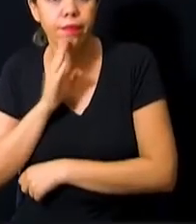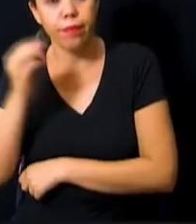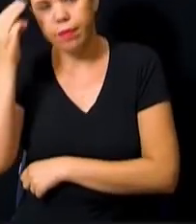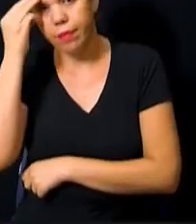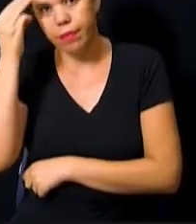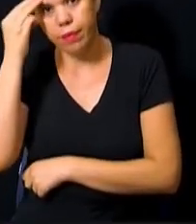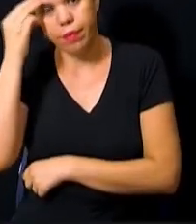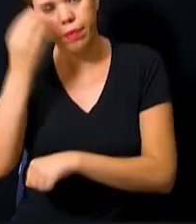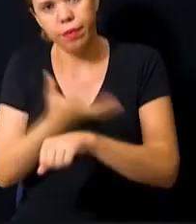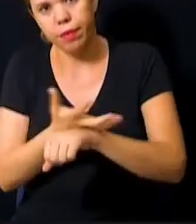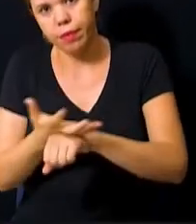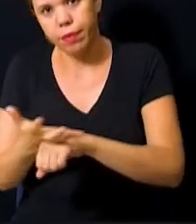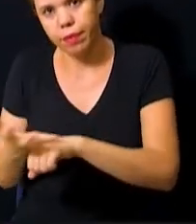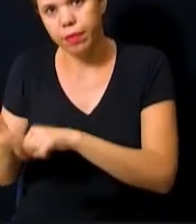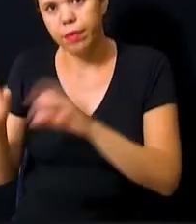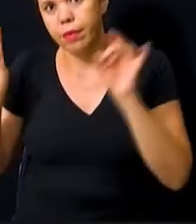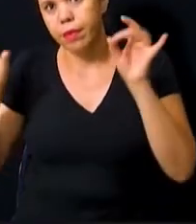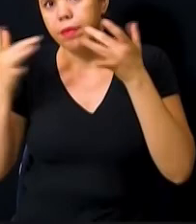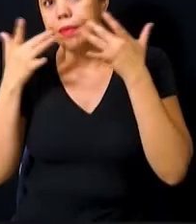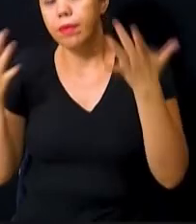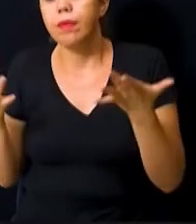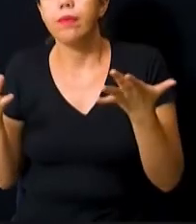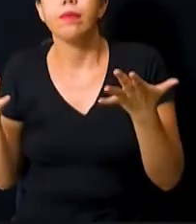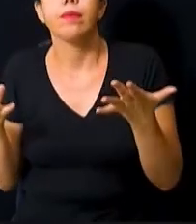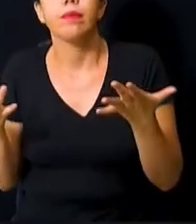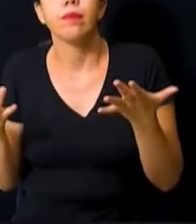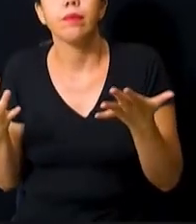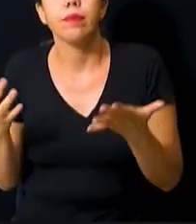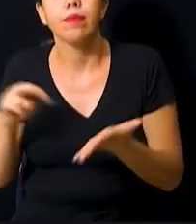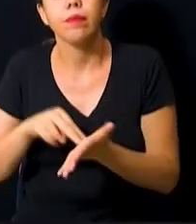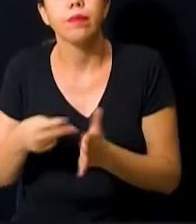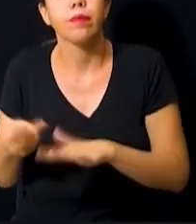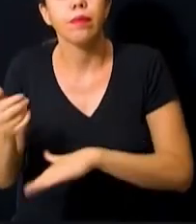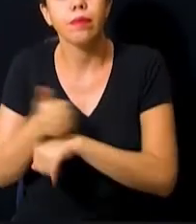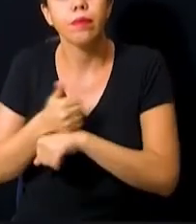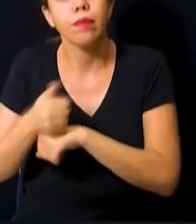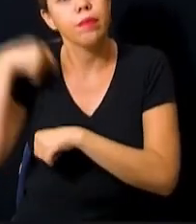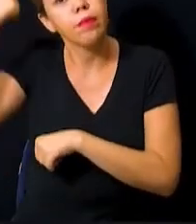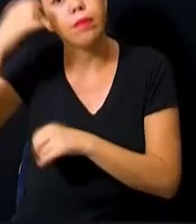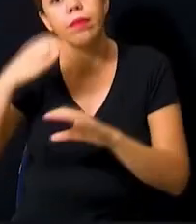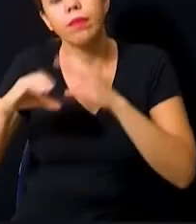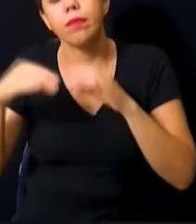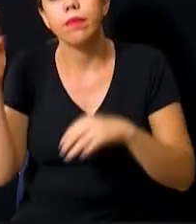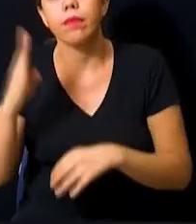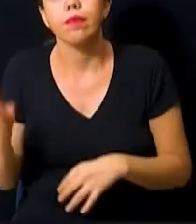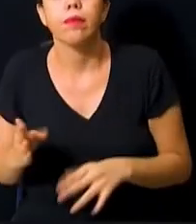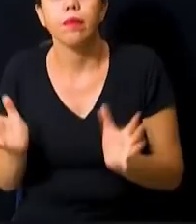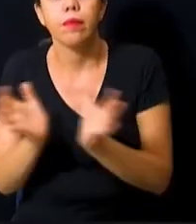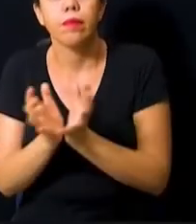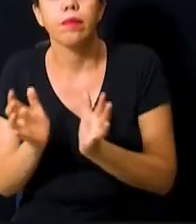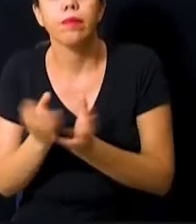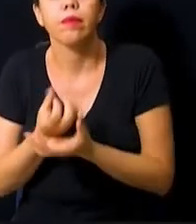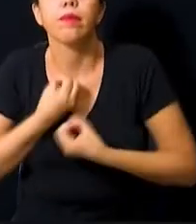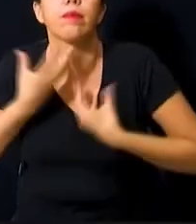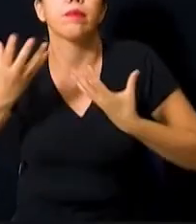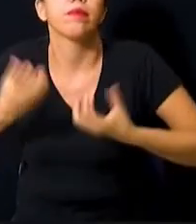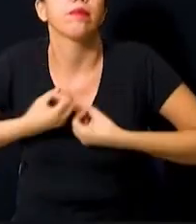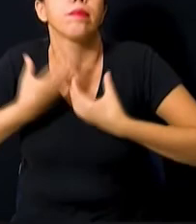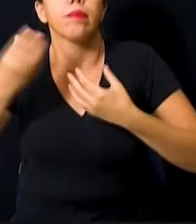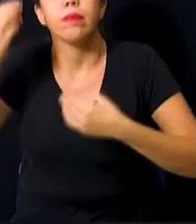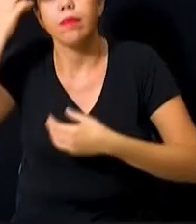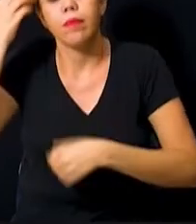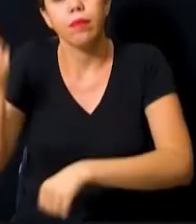gratuita. Memórias de um Jardim é um espetáculo intimista, onde Marina interpreta canções brasileiras, cubanas e